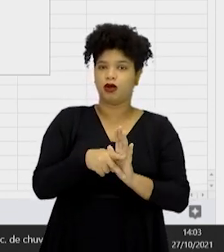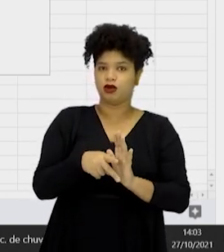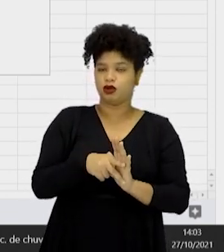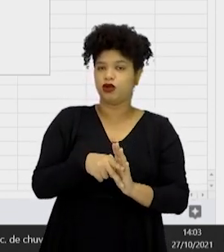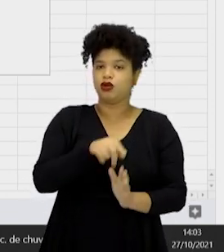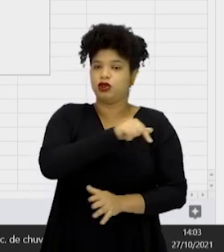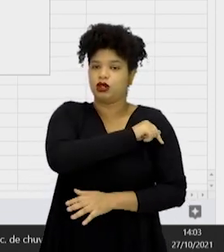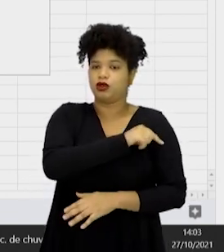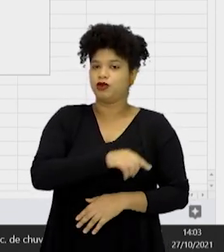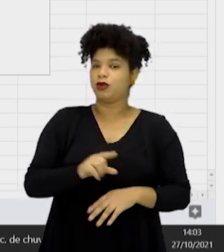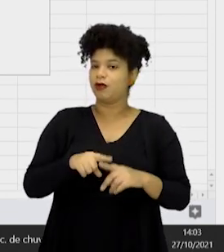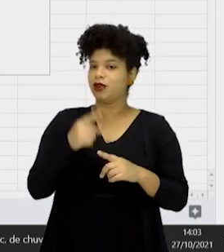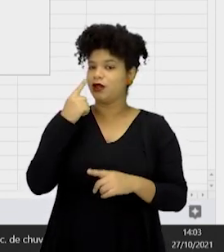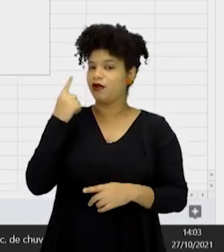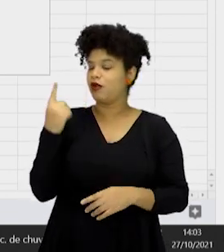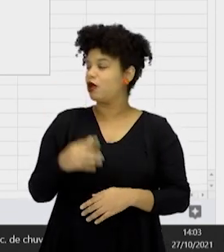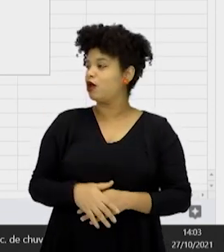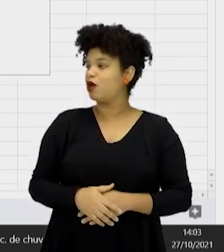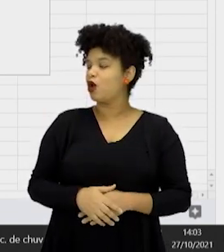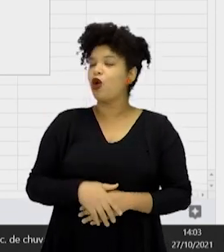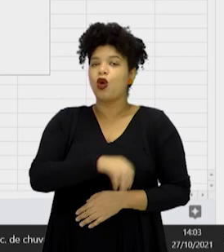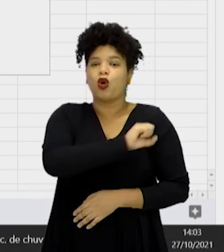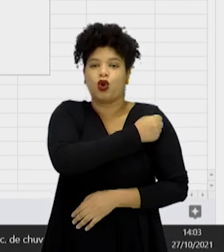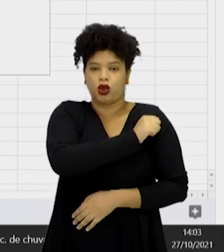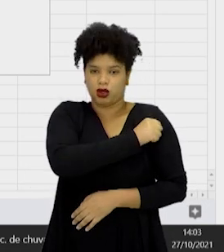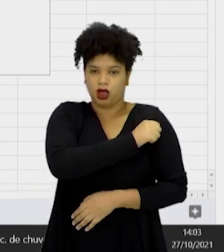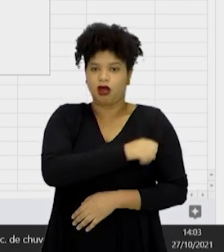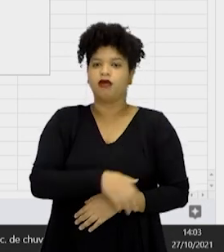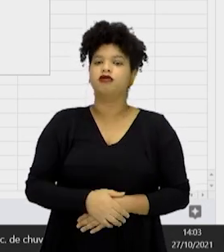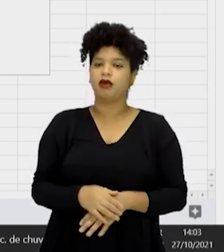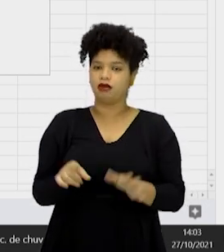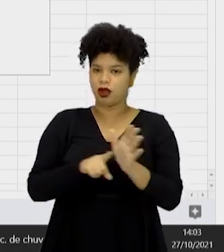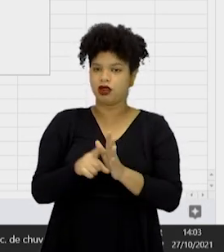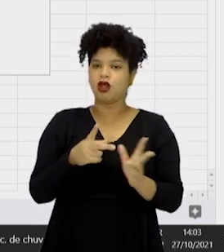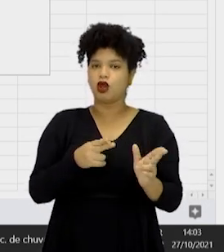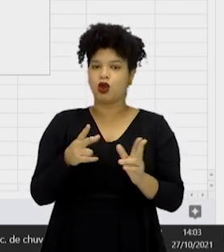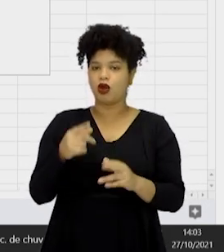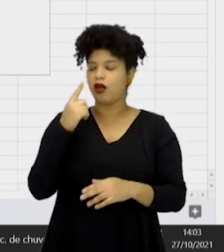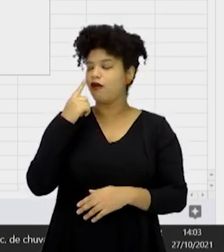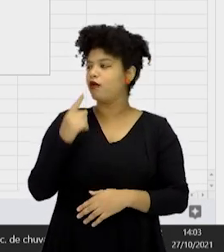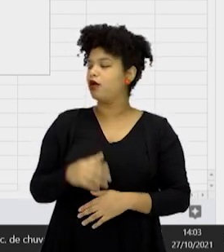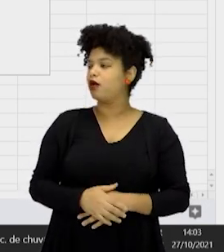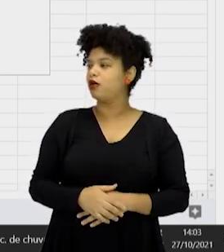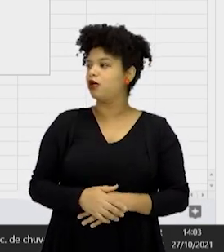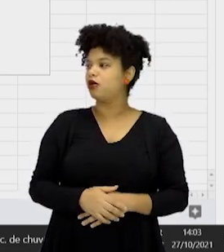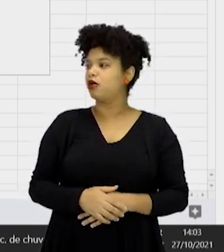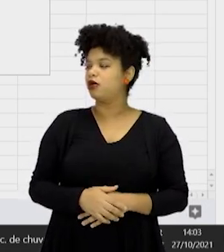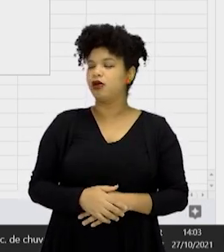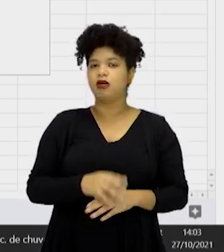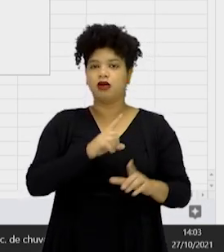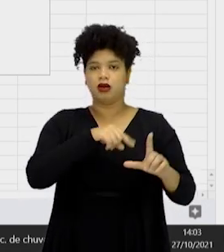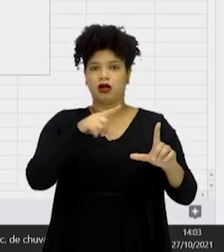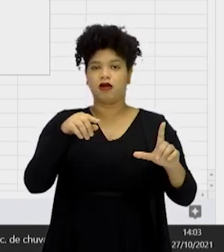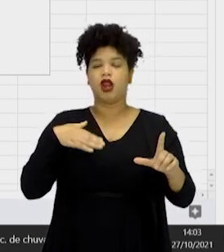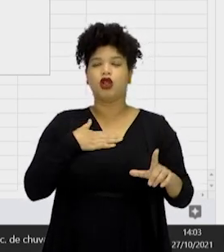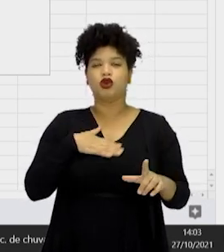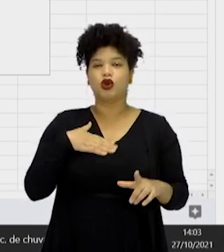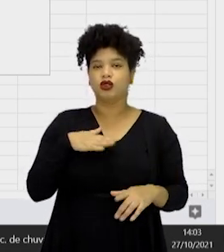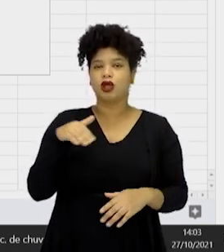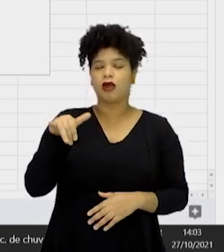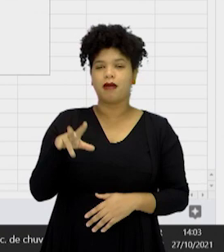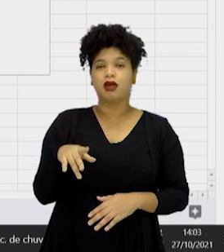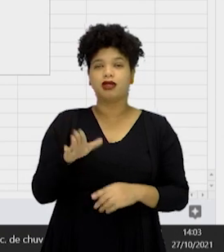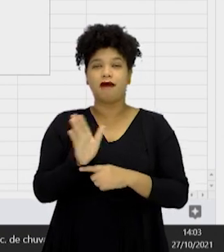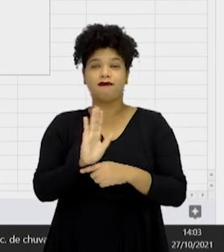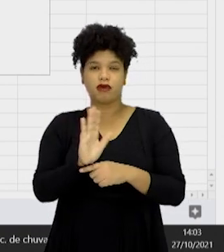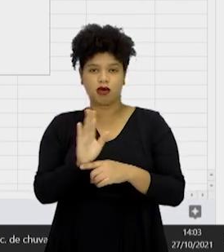aí, o oitavo ano, eles também fizeram a mesma pergunta, né? E deram esse gráfico aqui, e eles preferem aí terror.